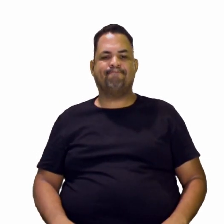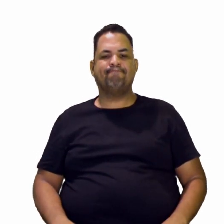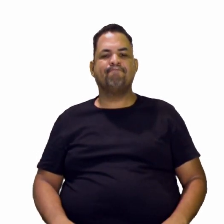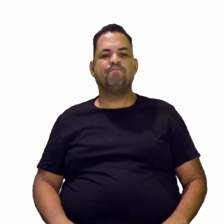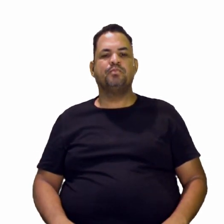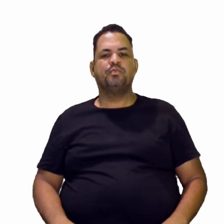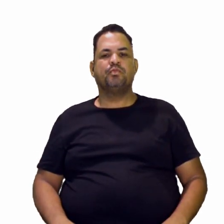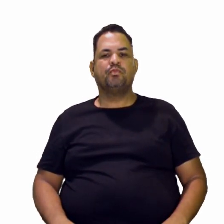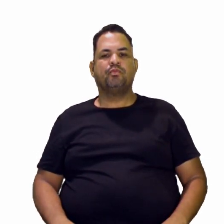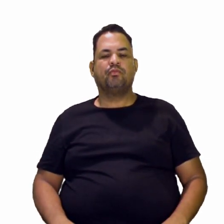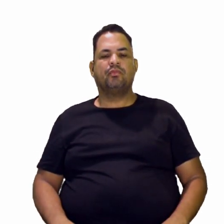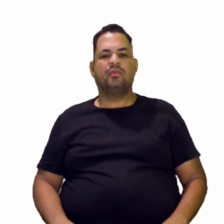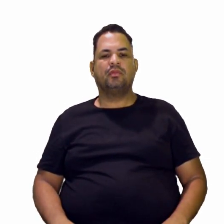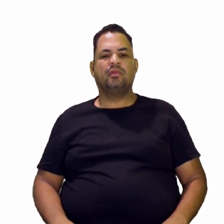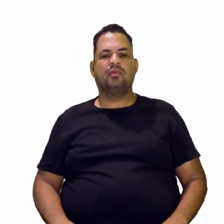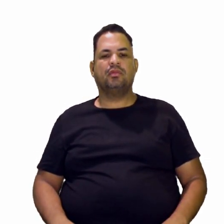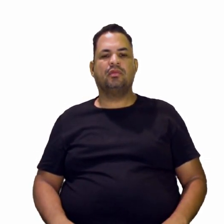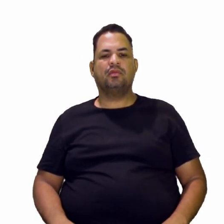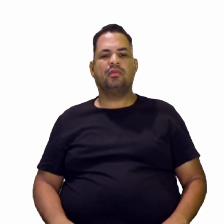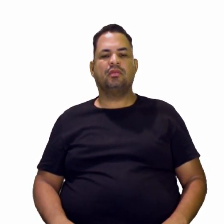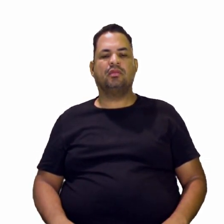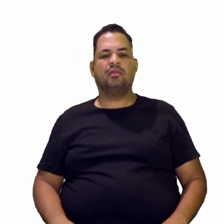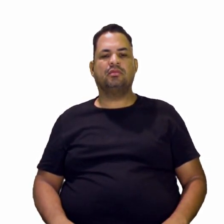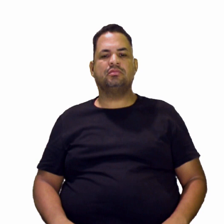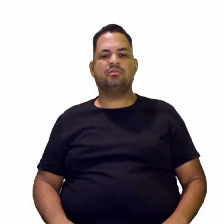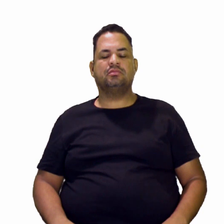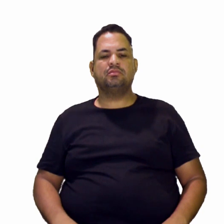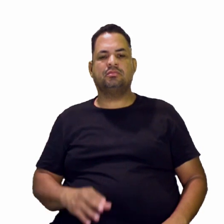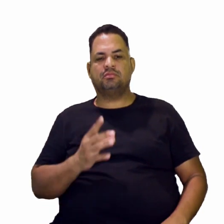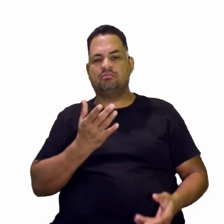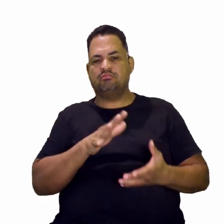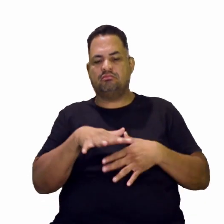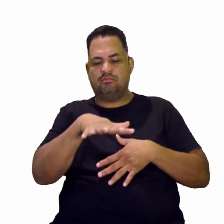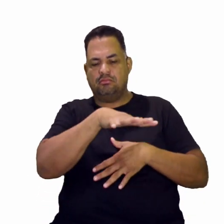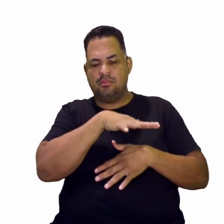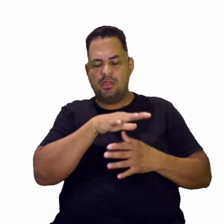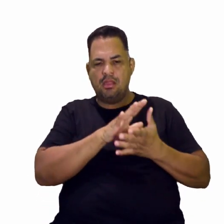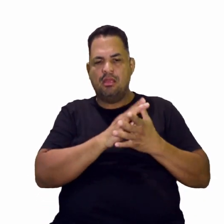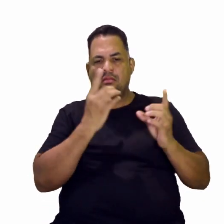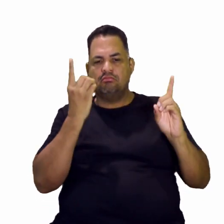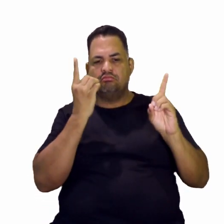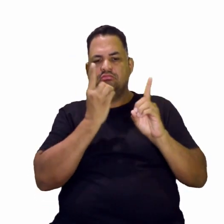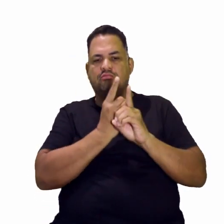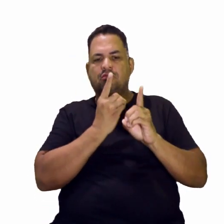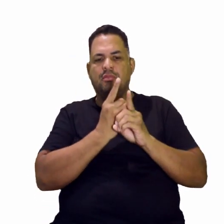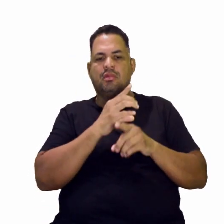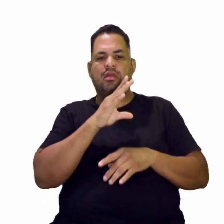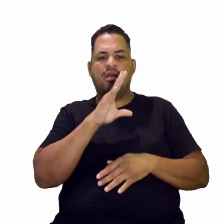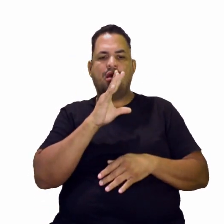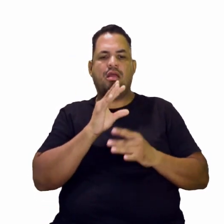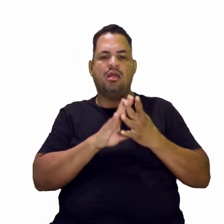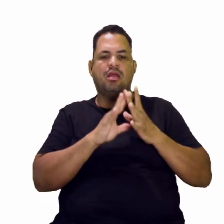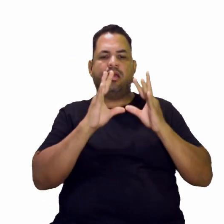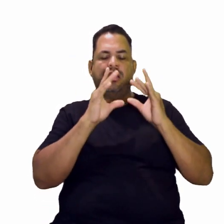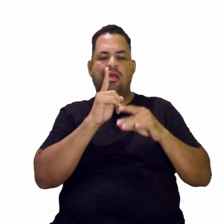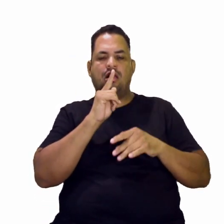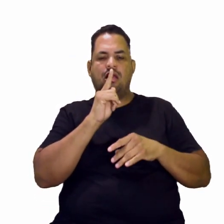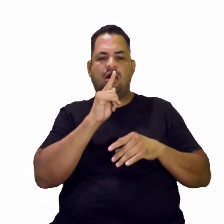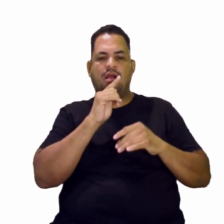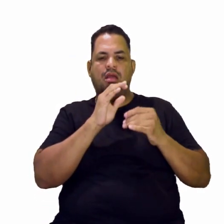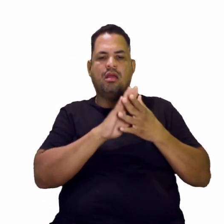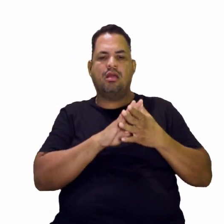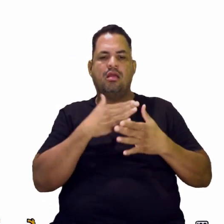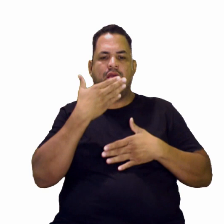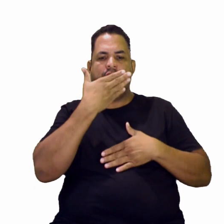mangue, pessoal, o mangue é ali aquela área de encontro, geralmente, entre a água doce e a água salgada, né? Então fica aquela